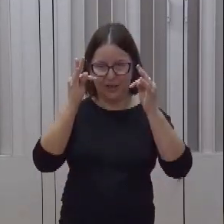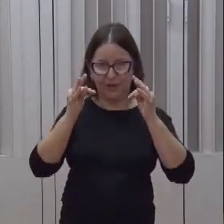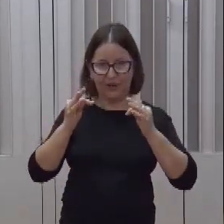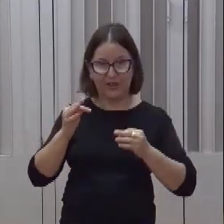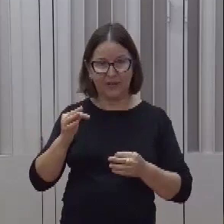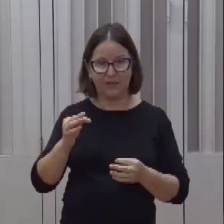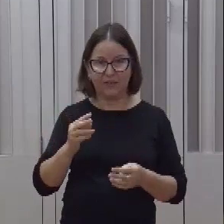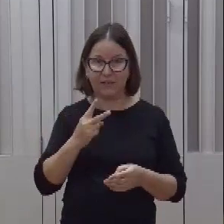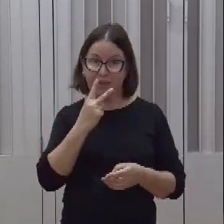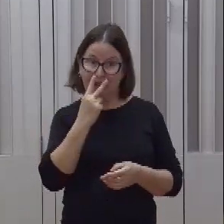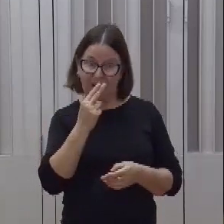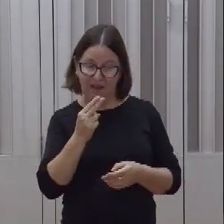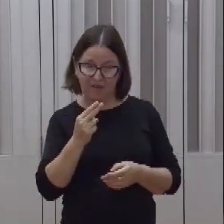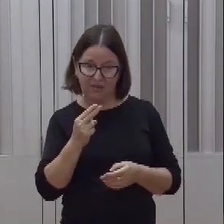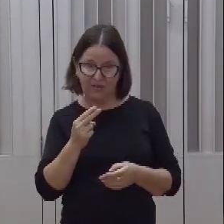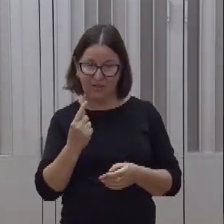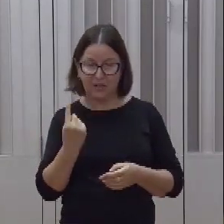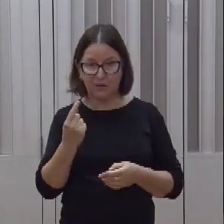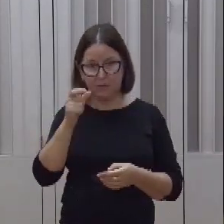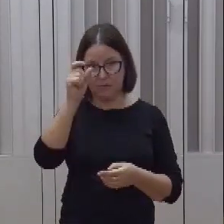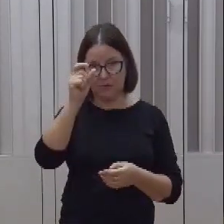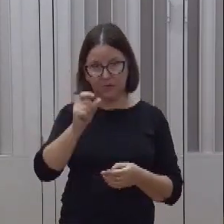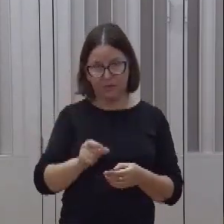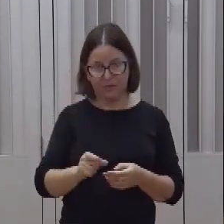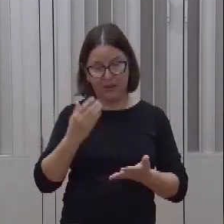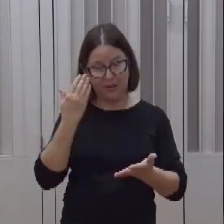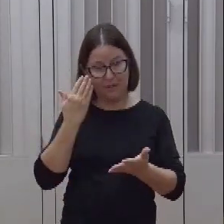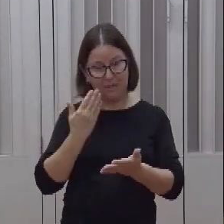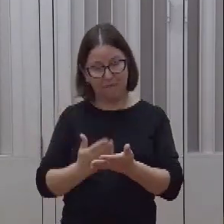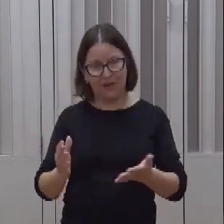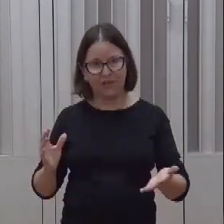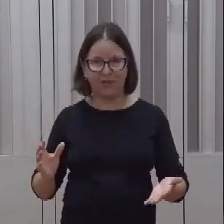é uma pessoa que perde a salvação.